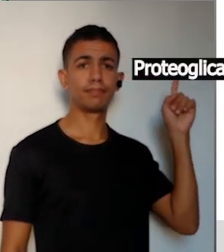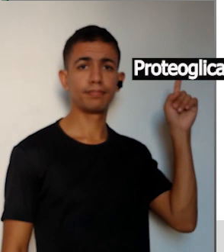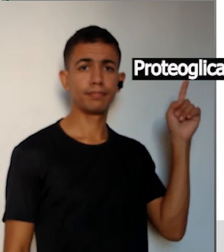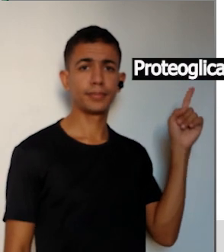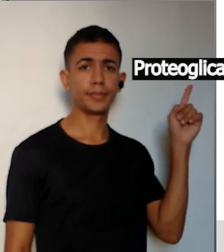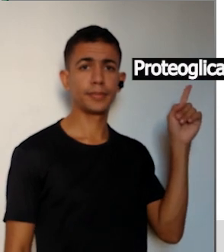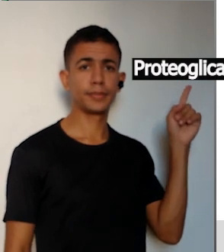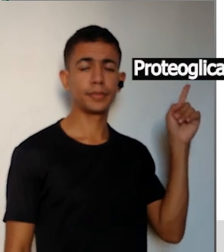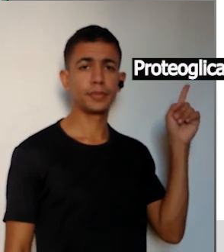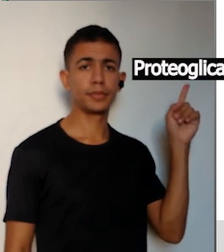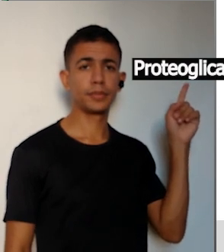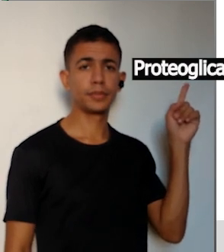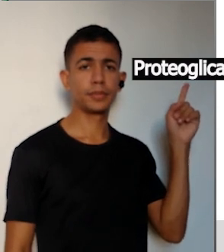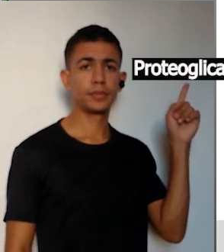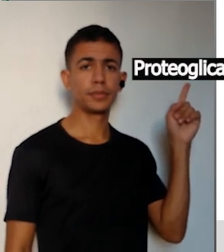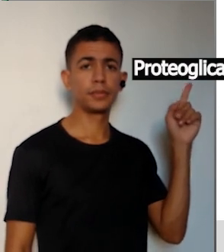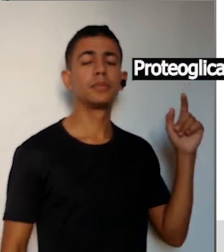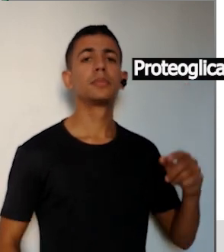proteoglicanos